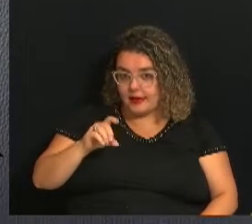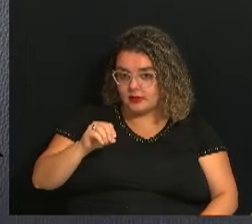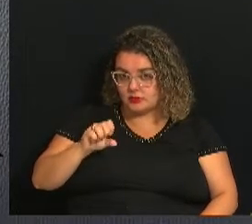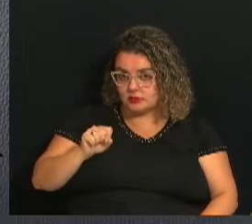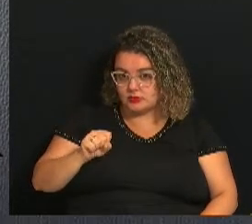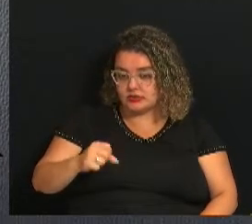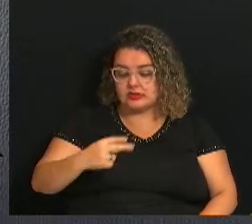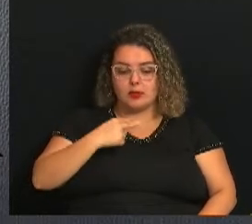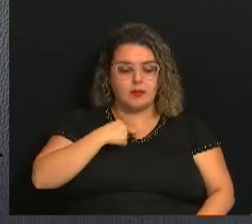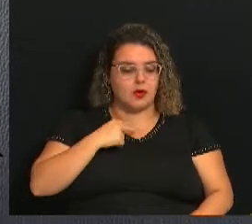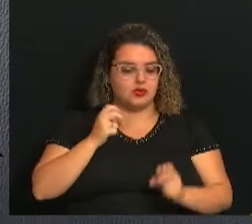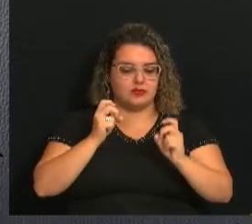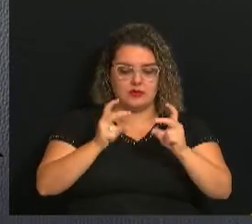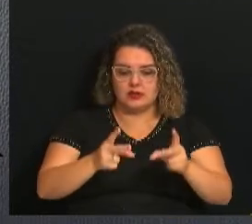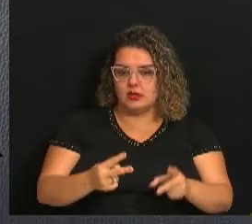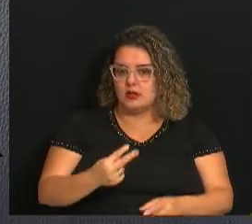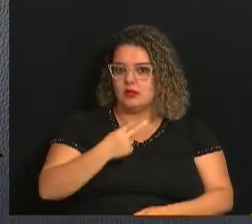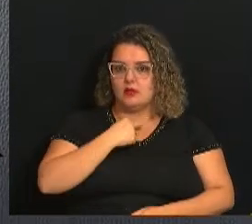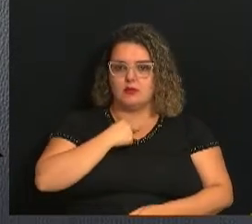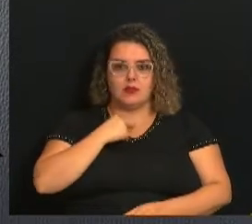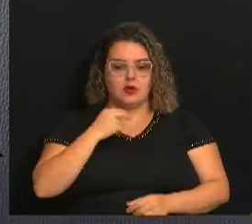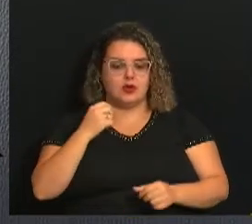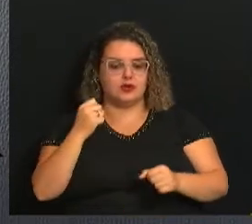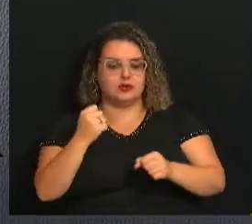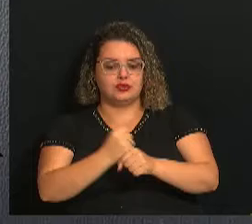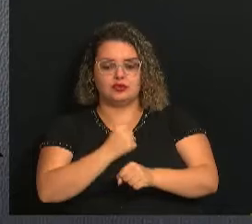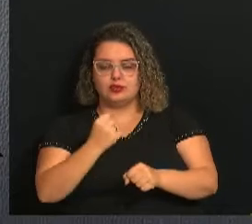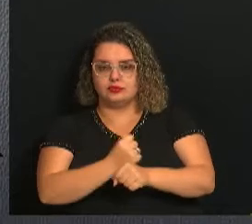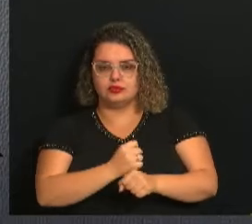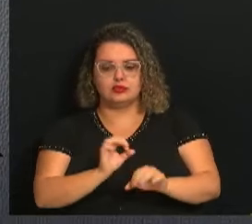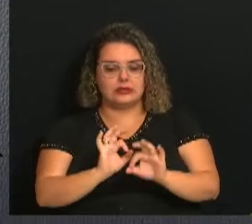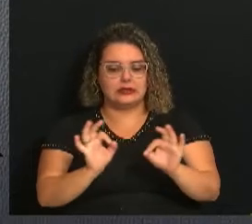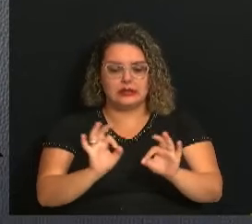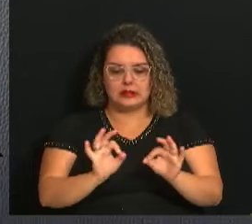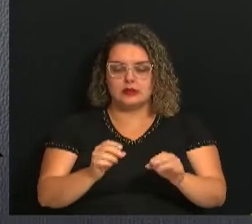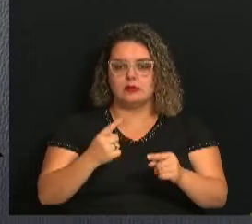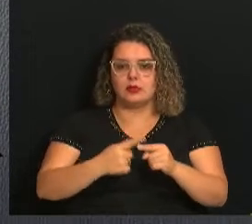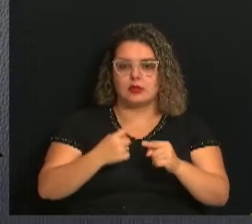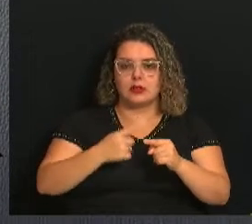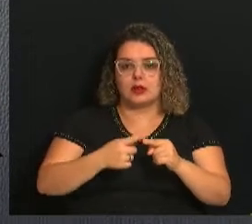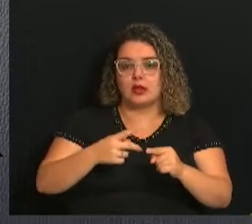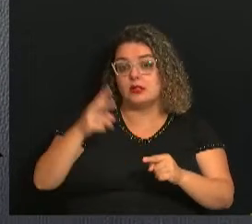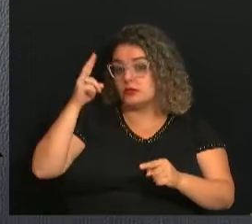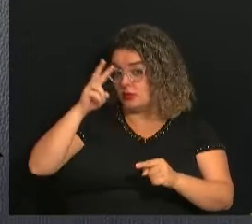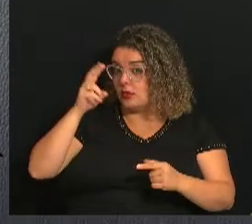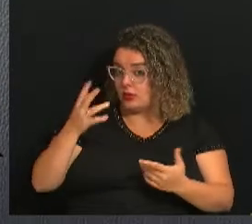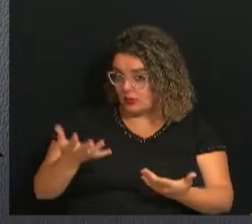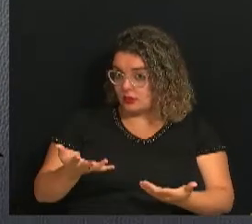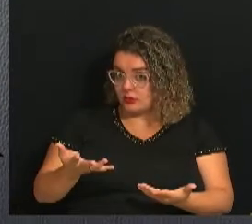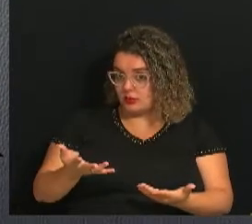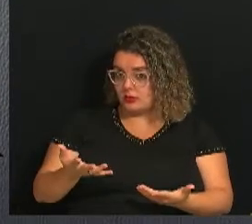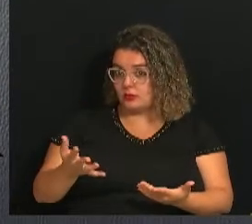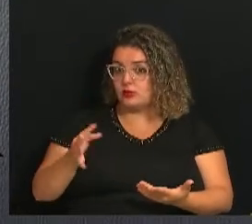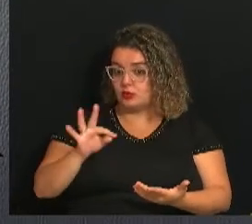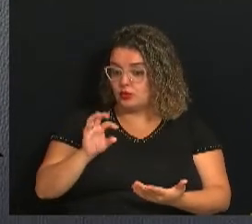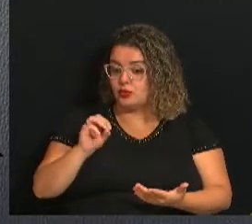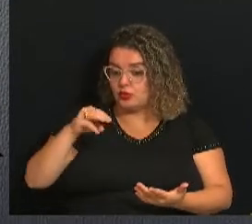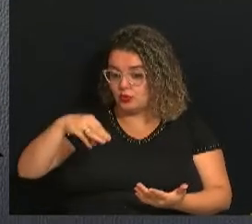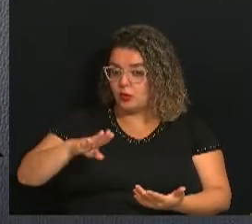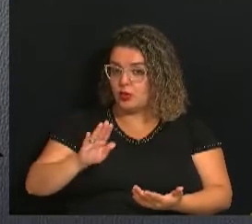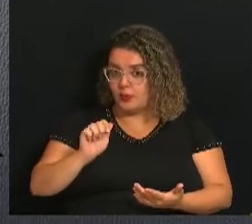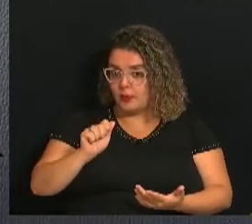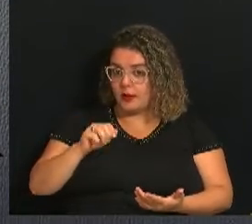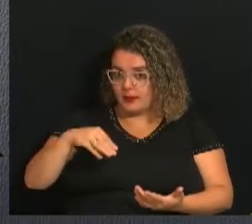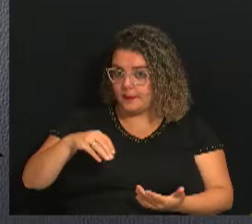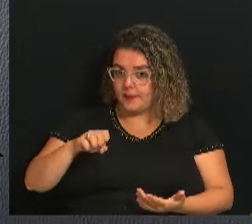acho que você tocou um pouco nisso, Sônia, na sua fala inicial, mas gostaria que você falasse um pouquinho mais. Fala assim,